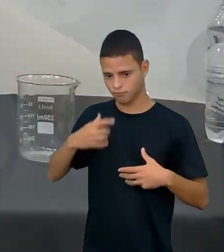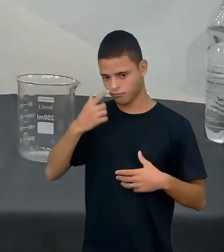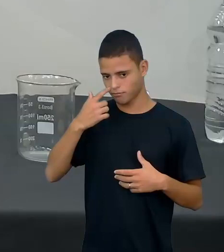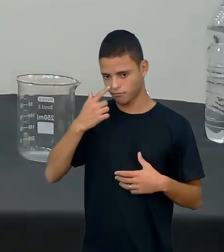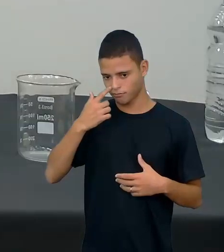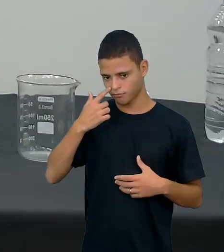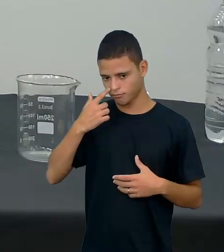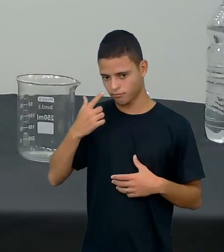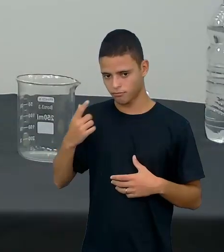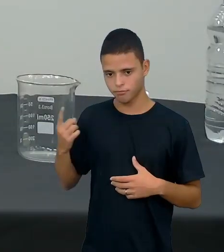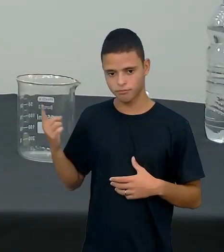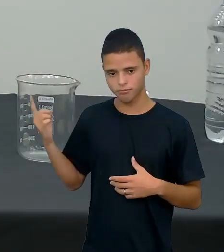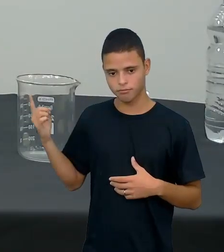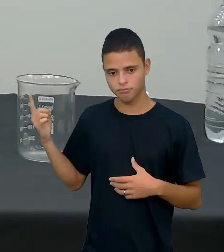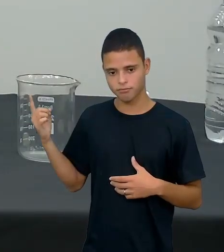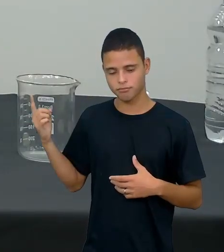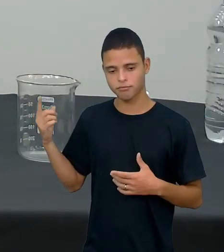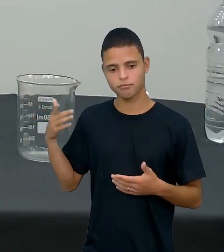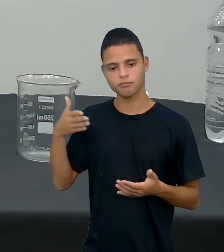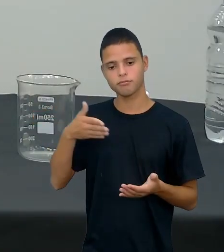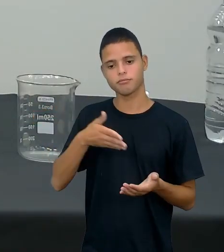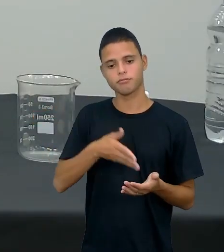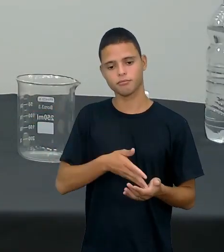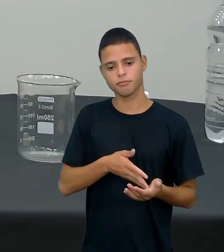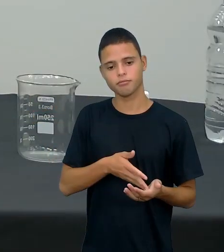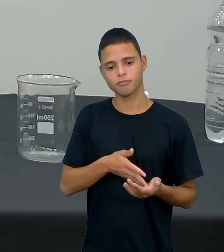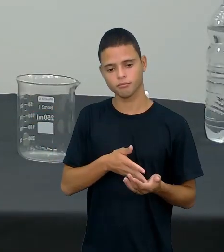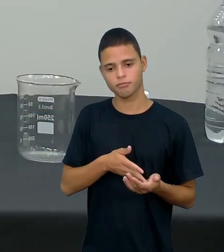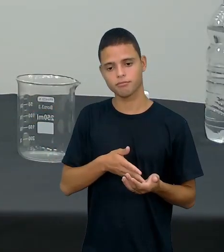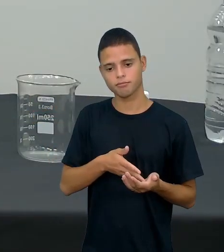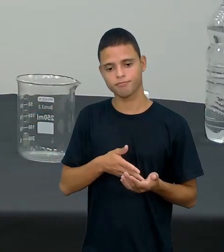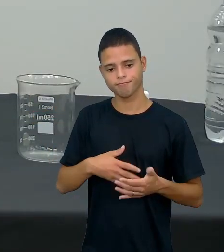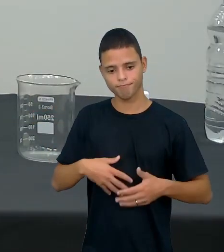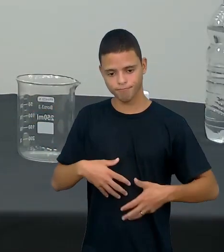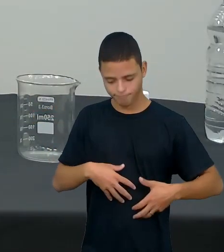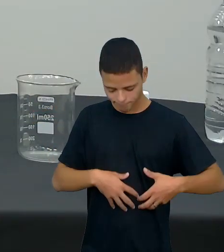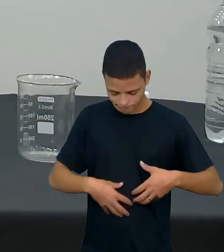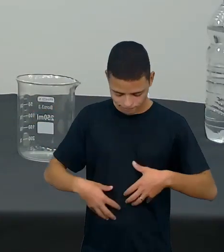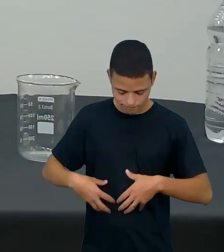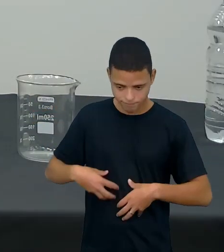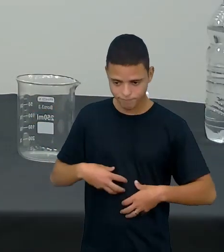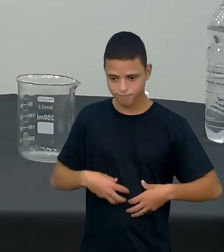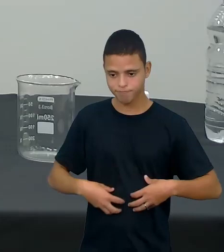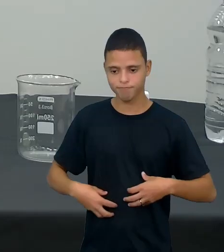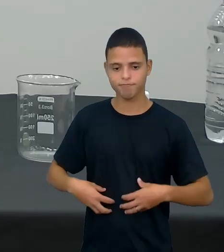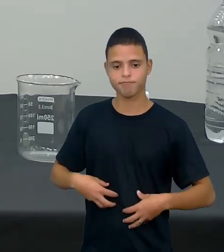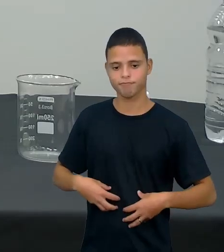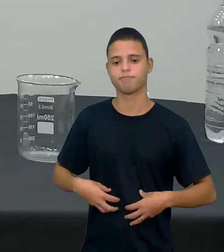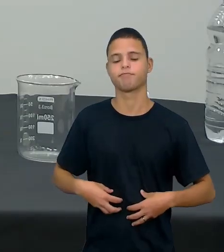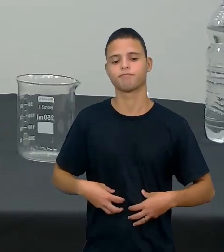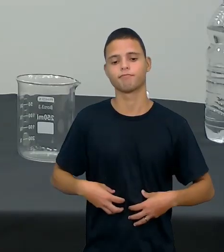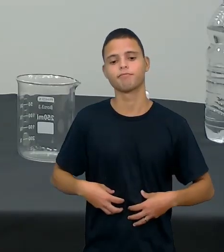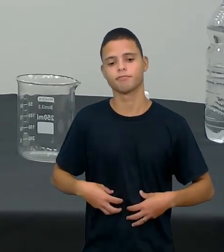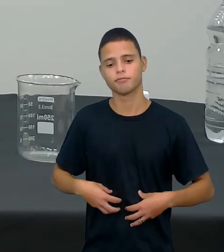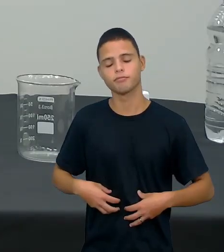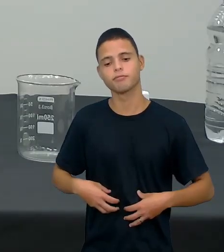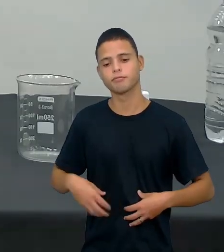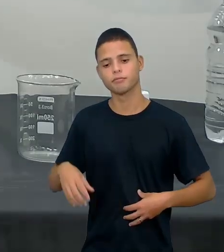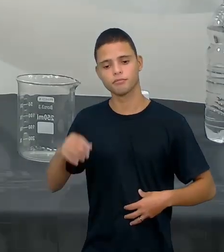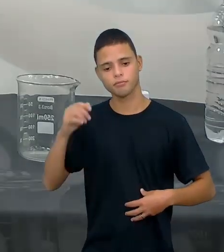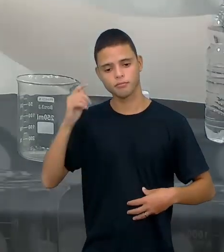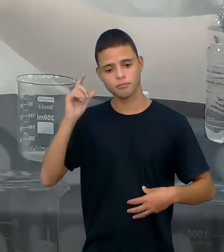olha, do pulmão, até chegar aqui, olha, no nosso trato gastrointestinal. E aqui a gente vai